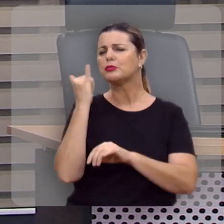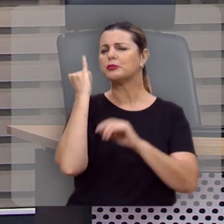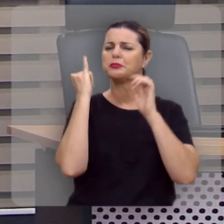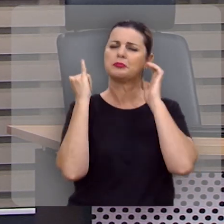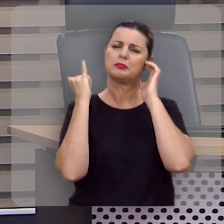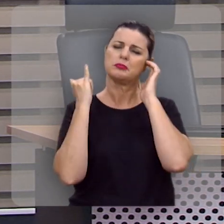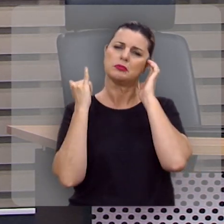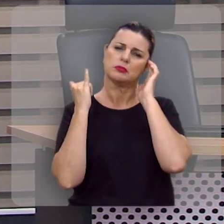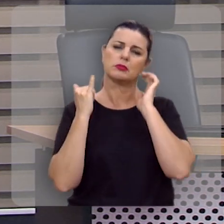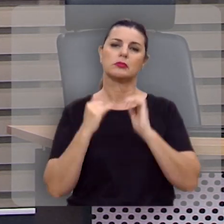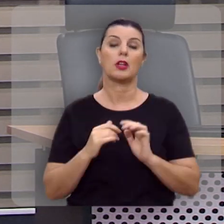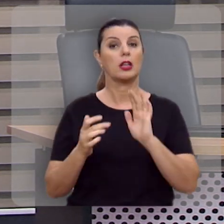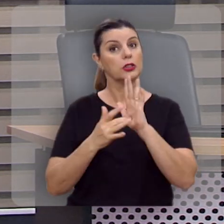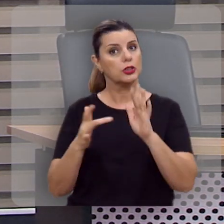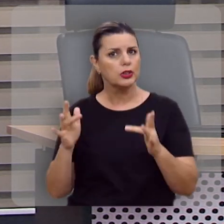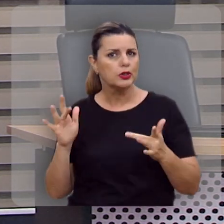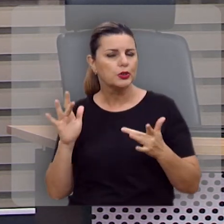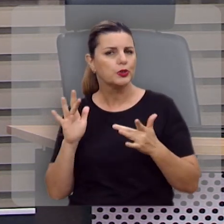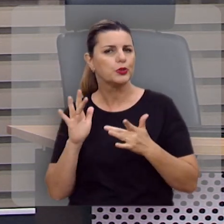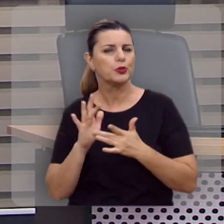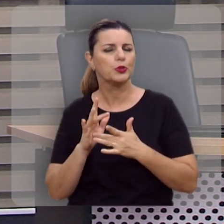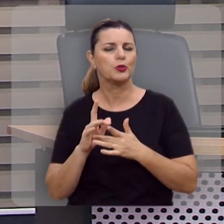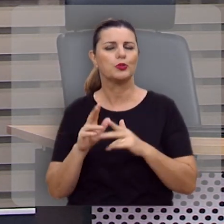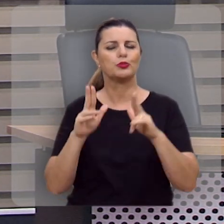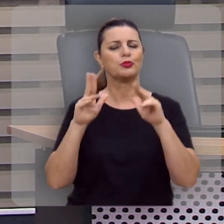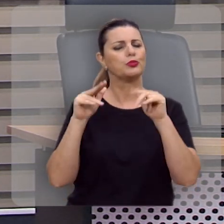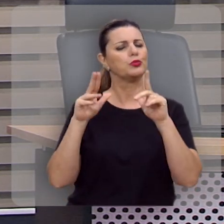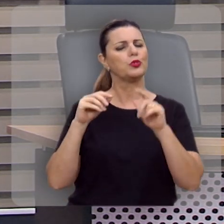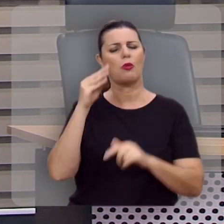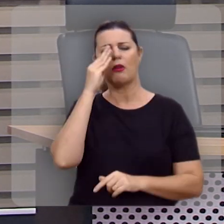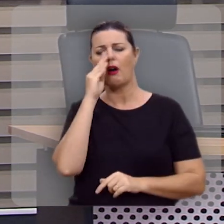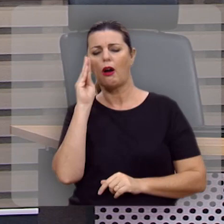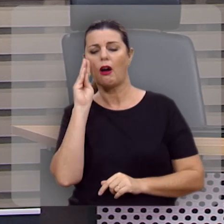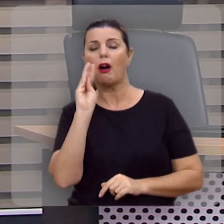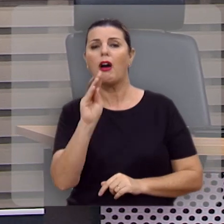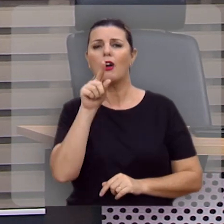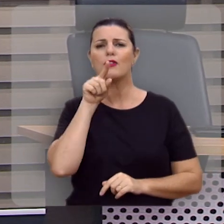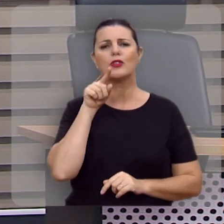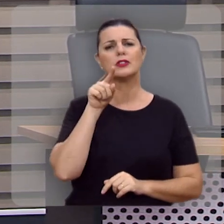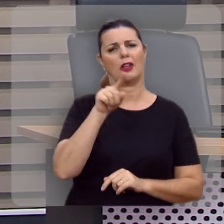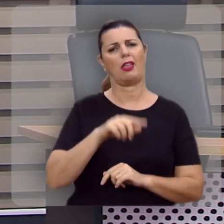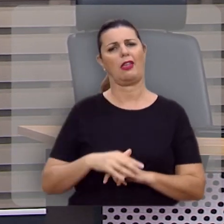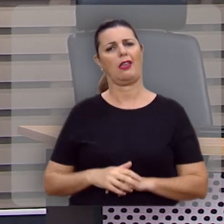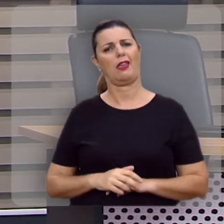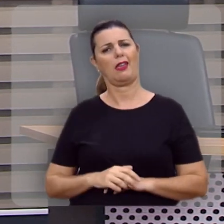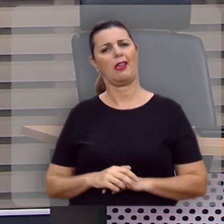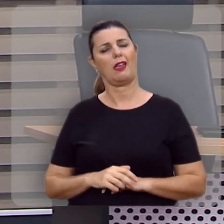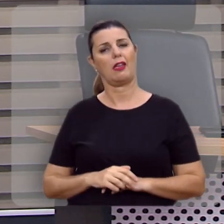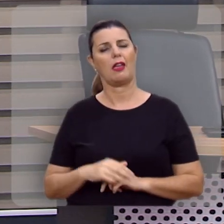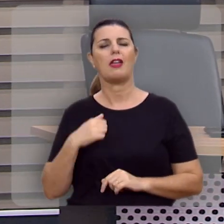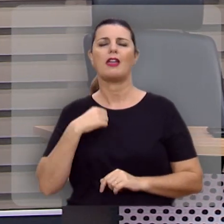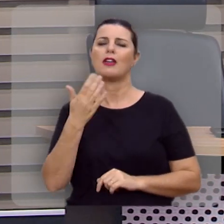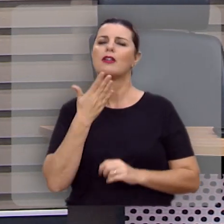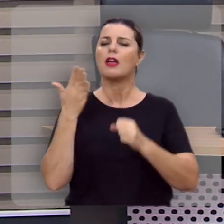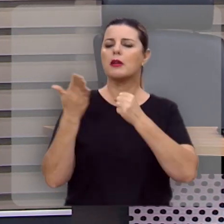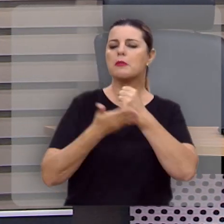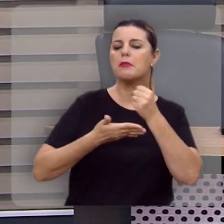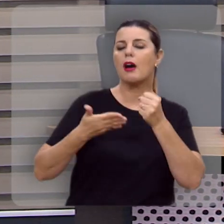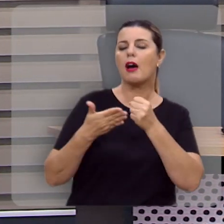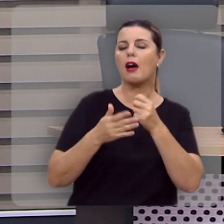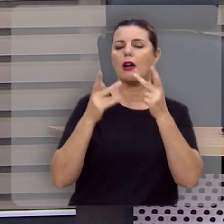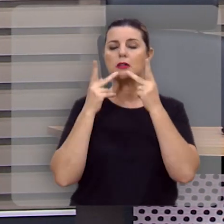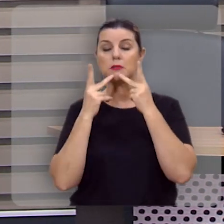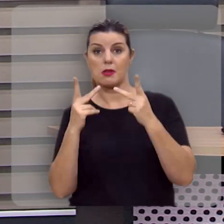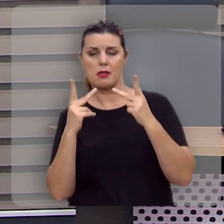relevante. Jesus não desiste de você. E quero basear então